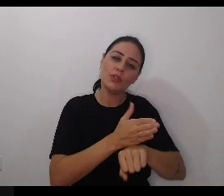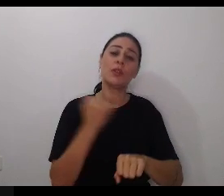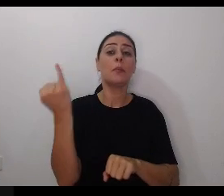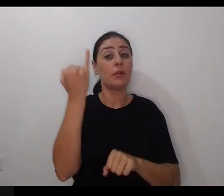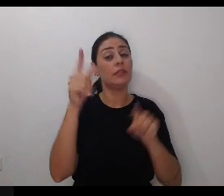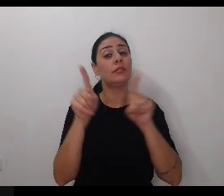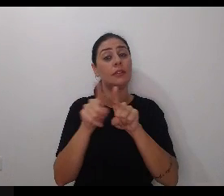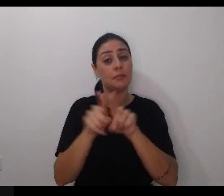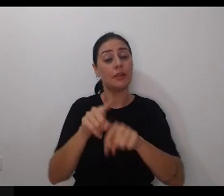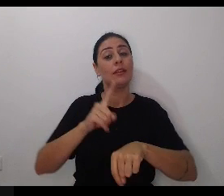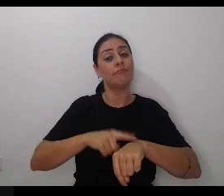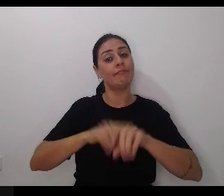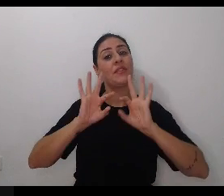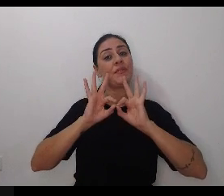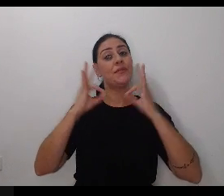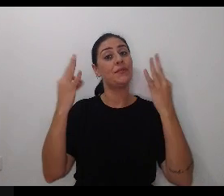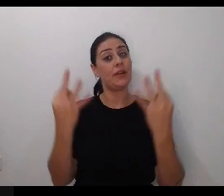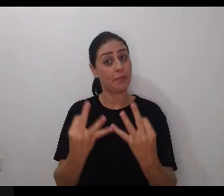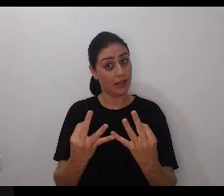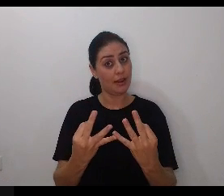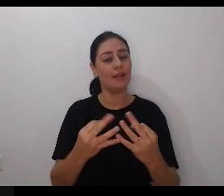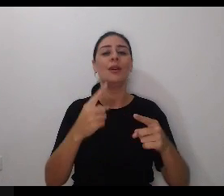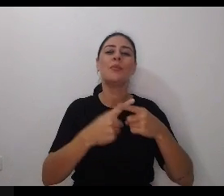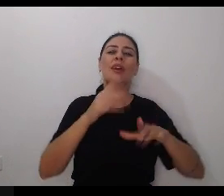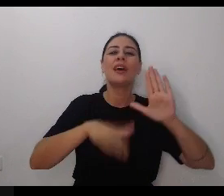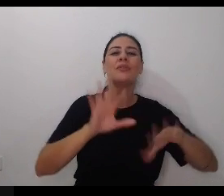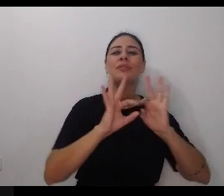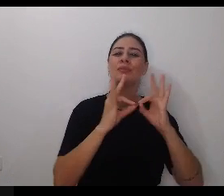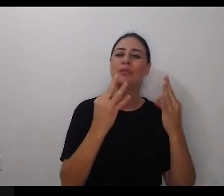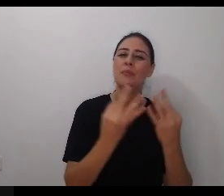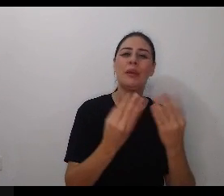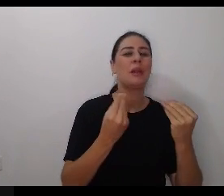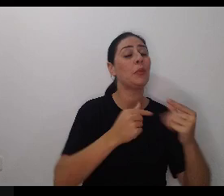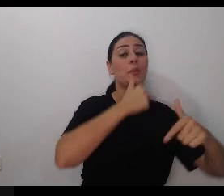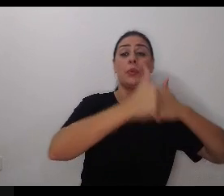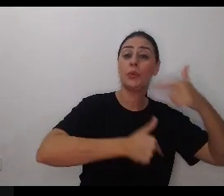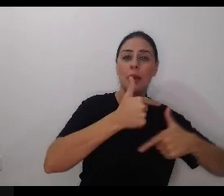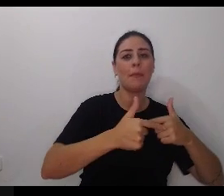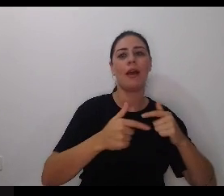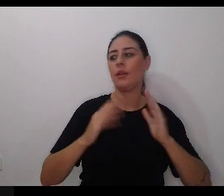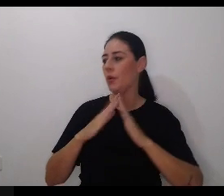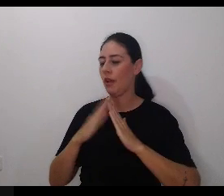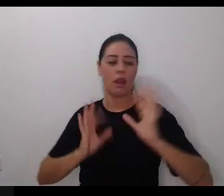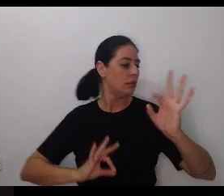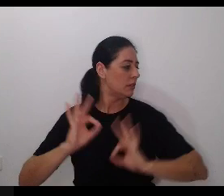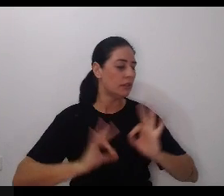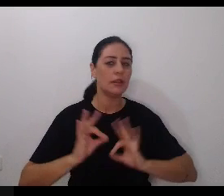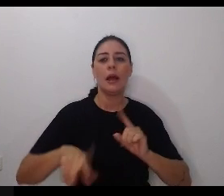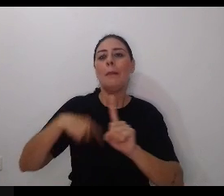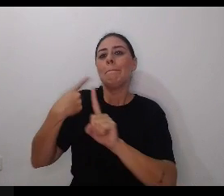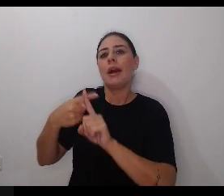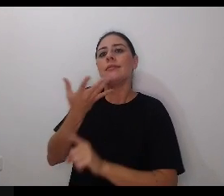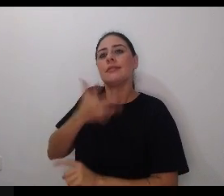Pensando também no equilíbrio da rotina, né? É importante que a gente tenha momentos em família. Às vezes essa sobrecarga